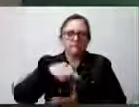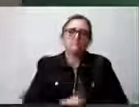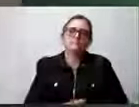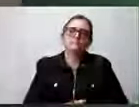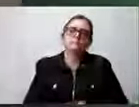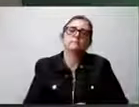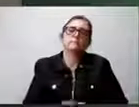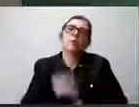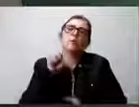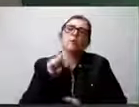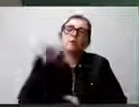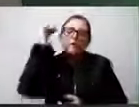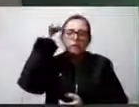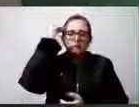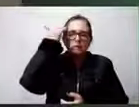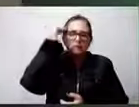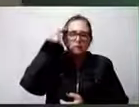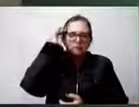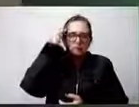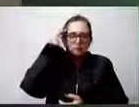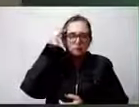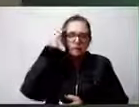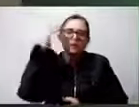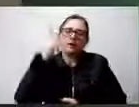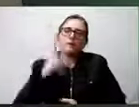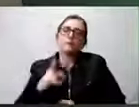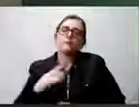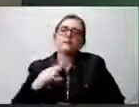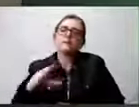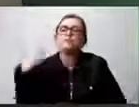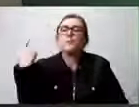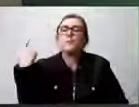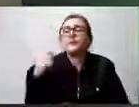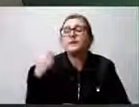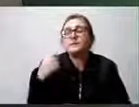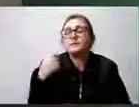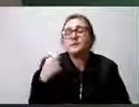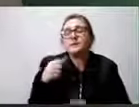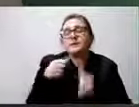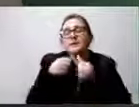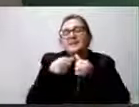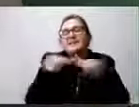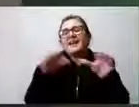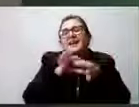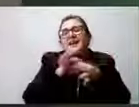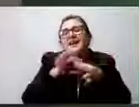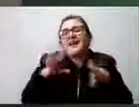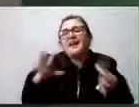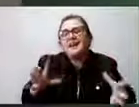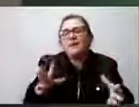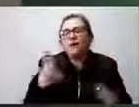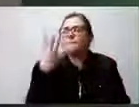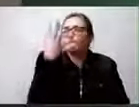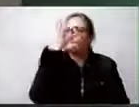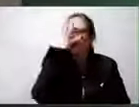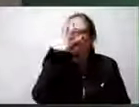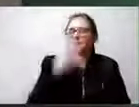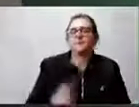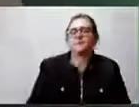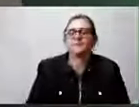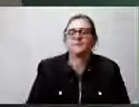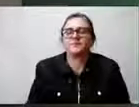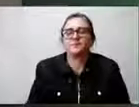que a gente entende é que o paciente ele precisa estar livre de mascaramentos. E